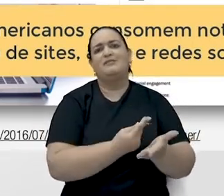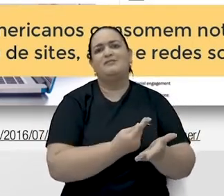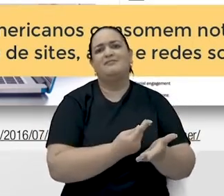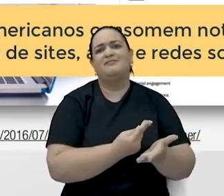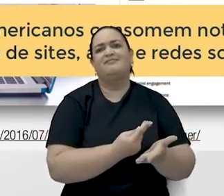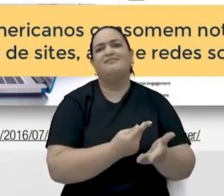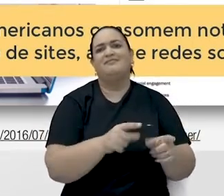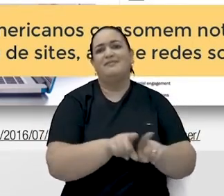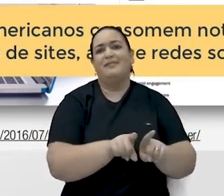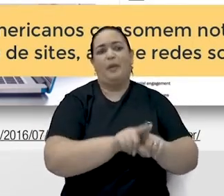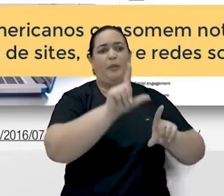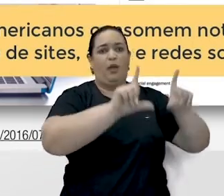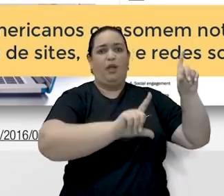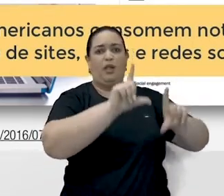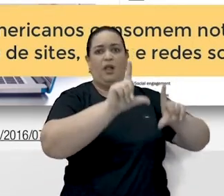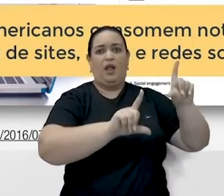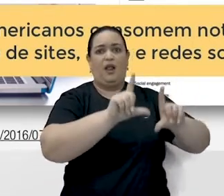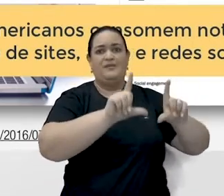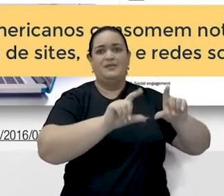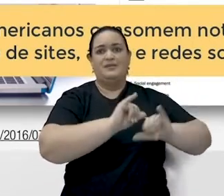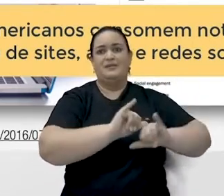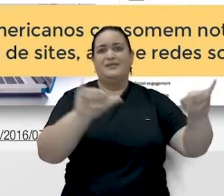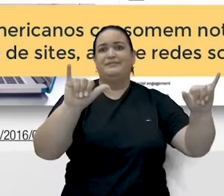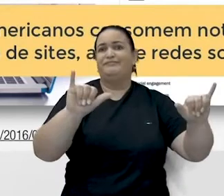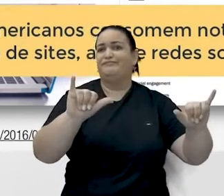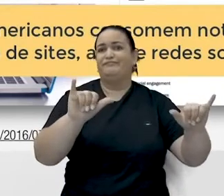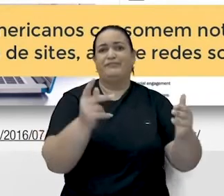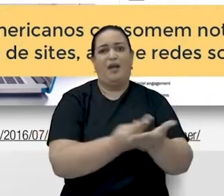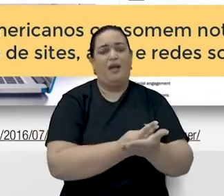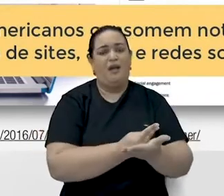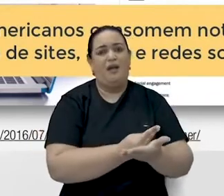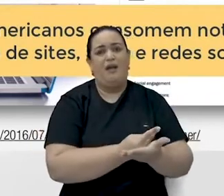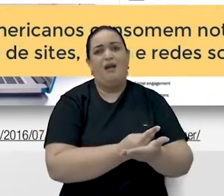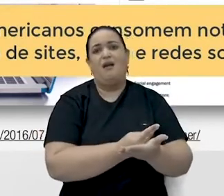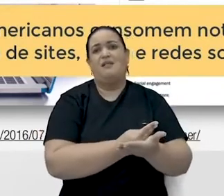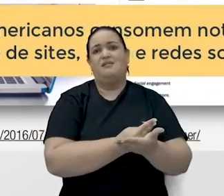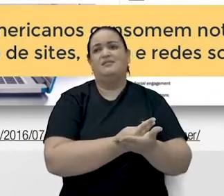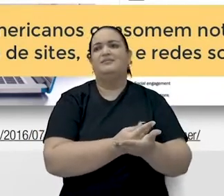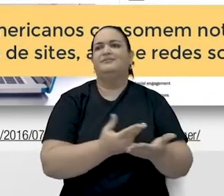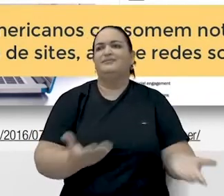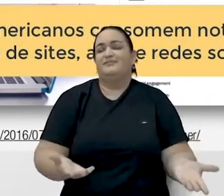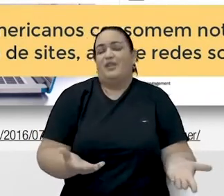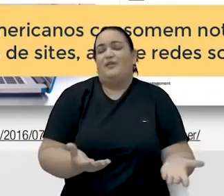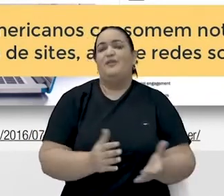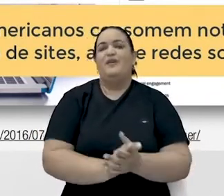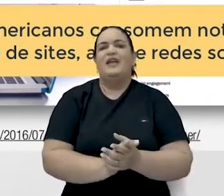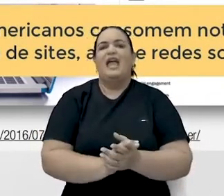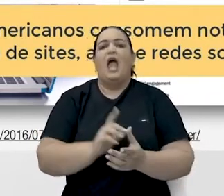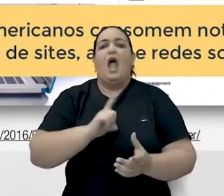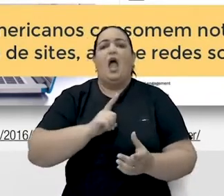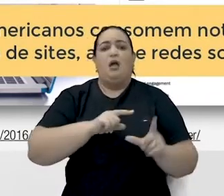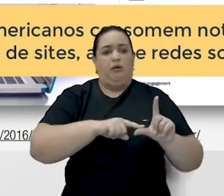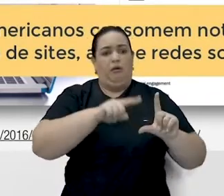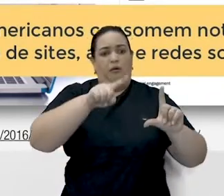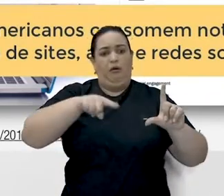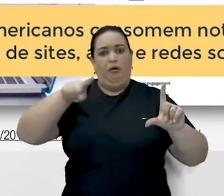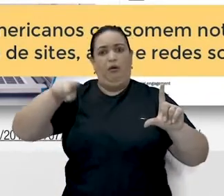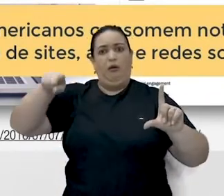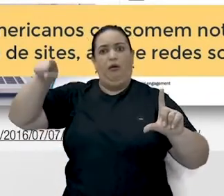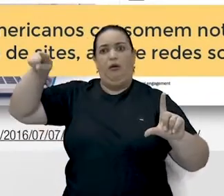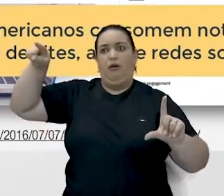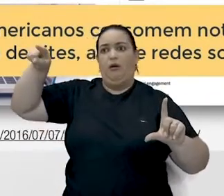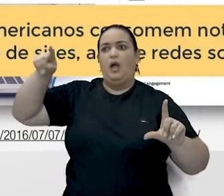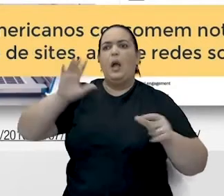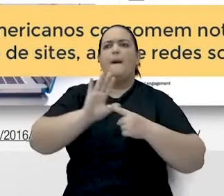enfim. Essa estatística de 2016 mostra que